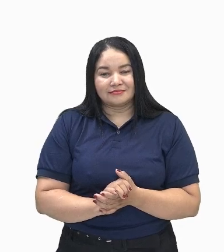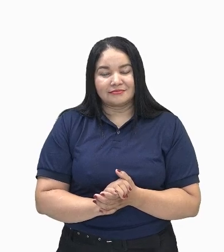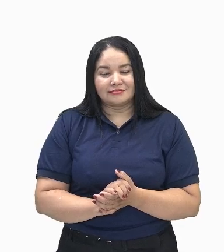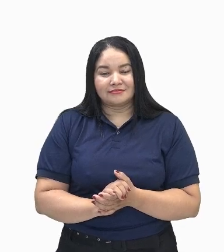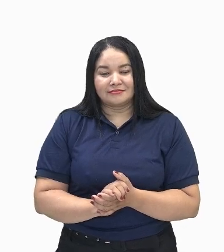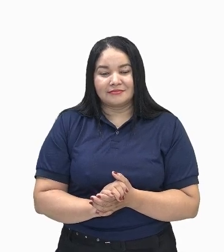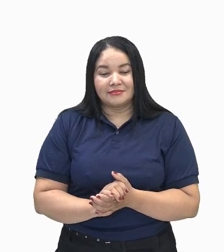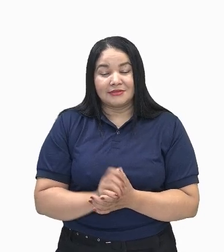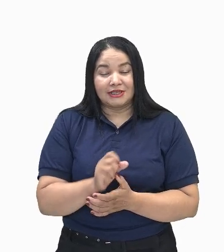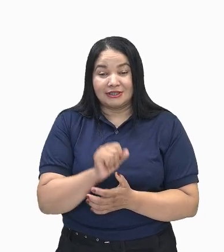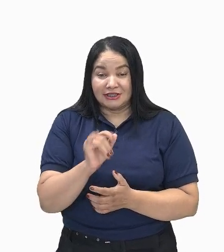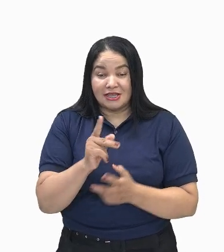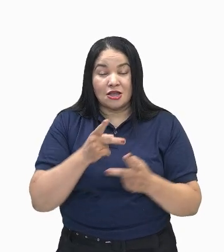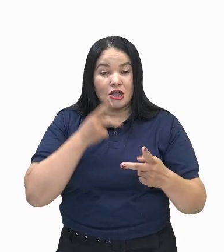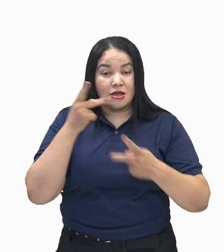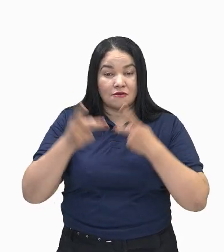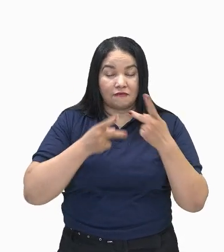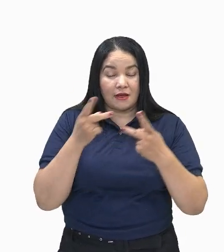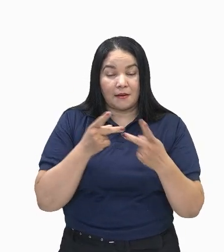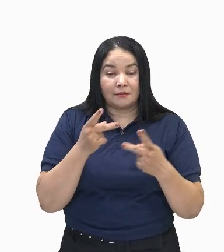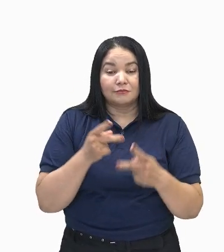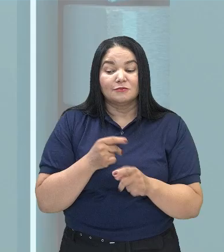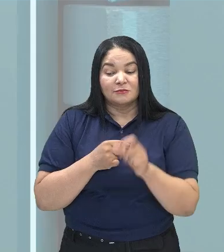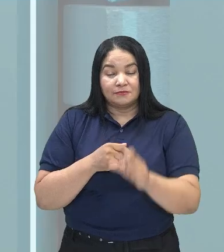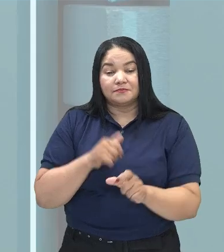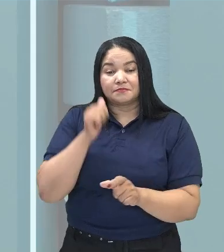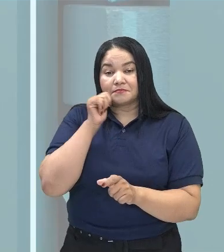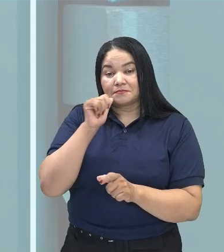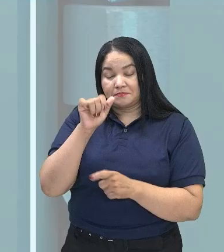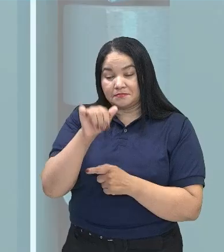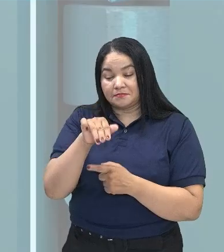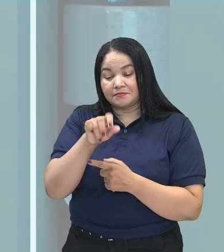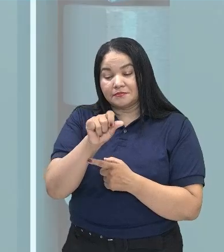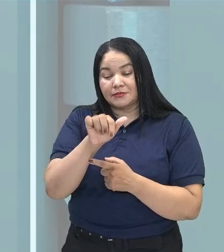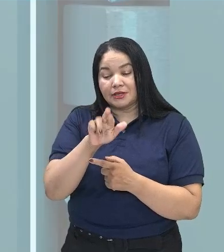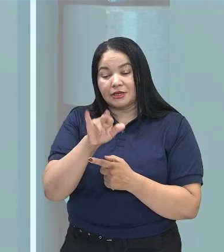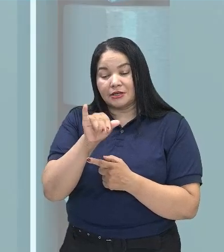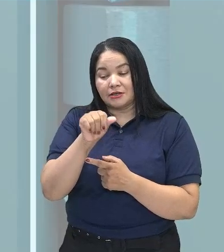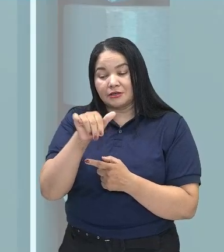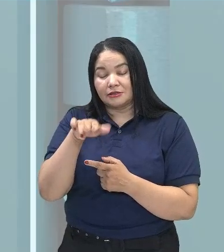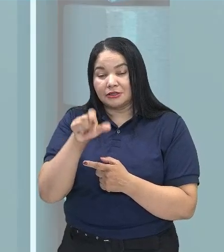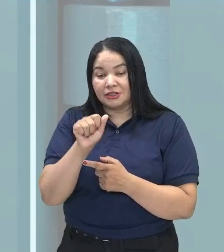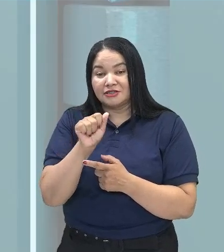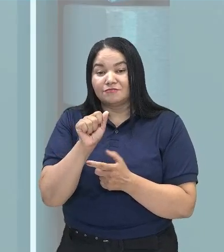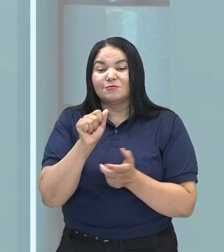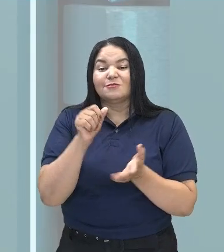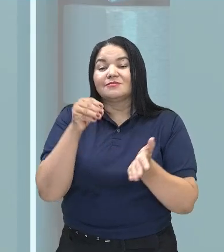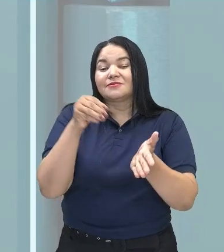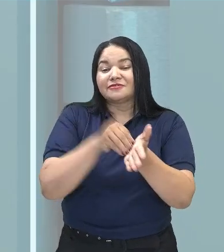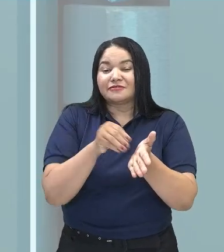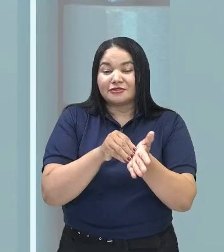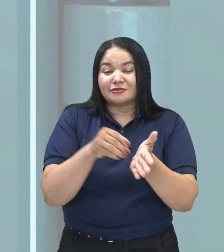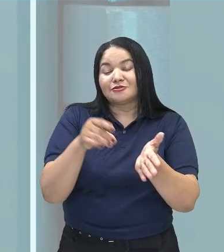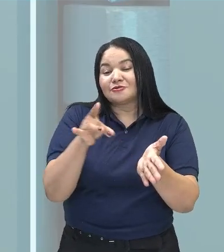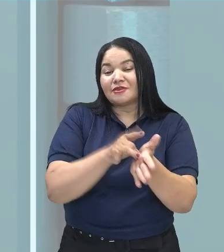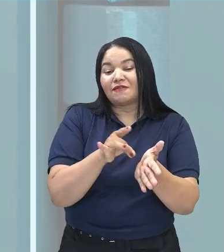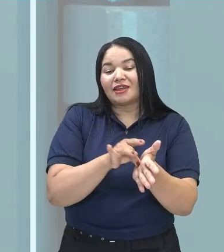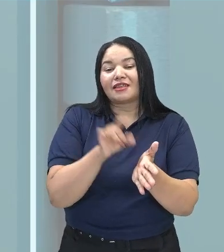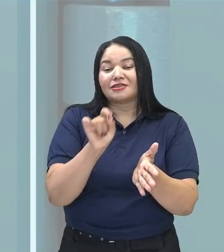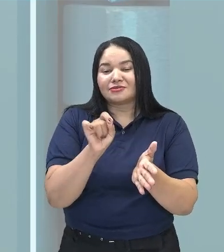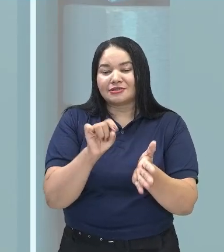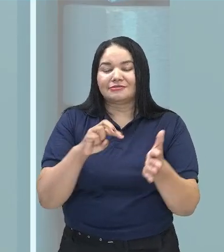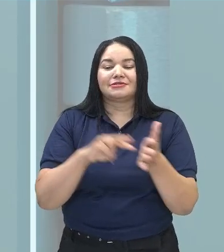Então, quando eu digo Mariana faltou com a verdade, eu quero dizer que ela mentiu.